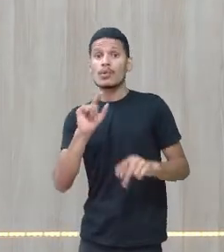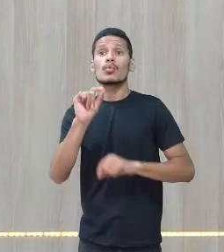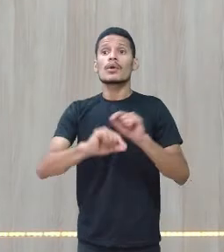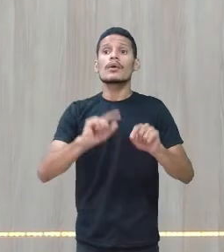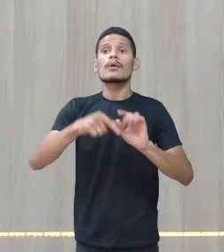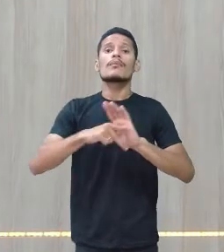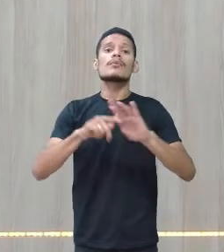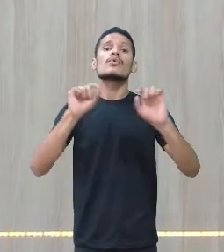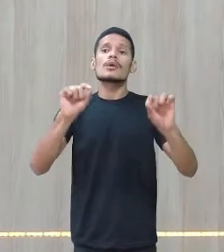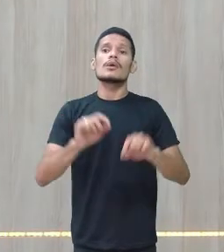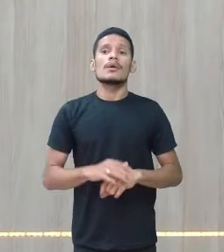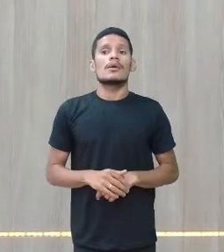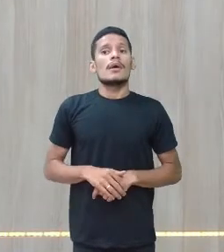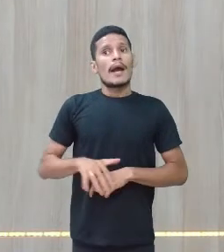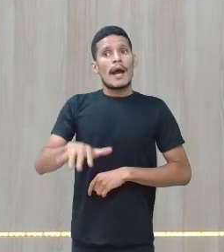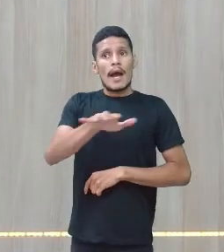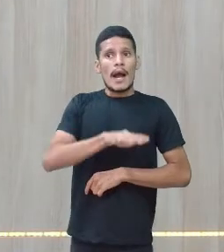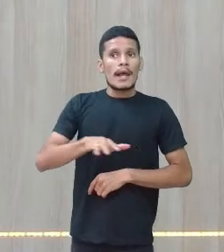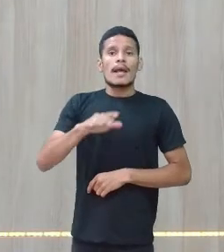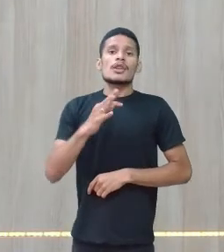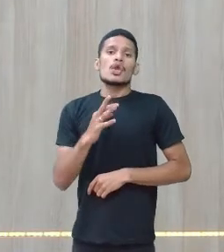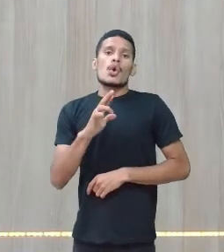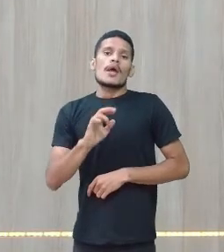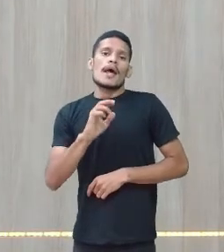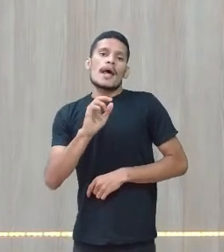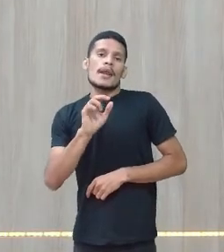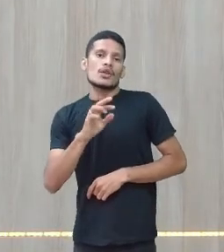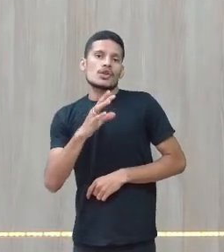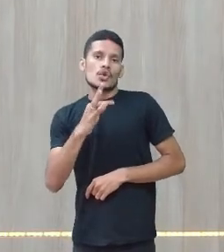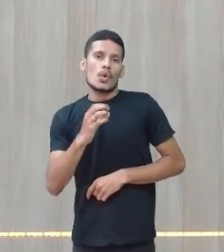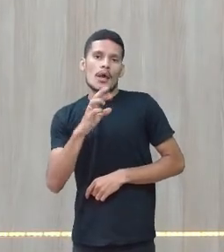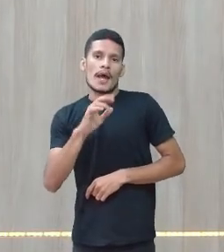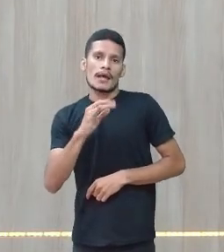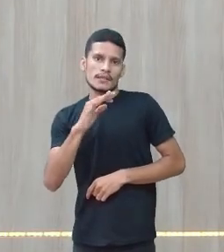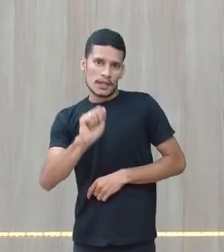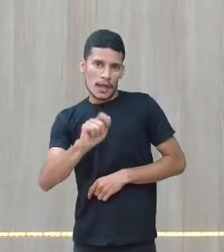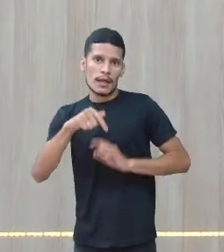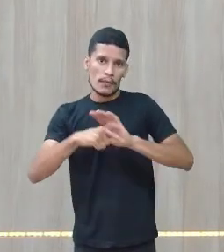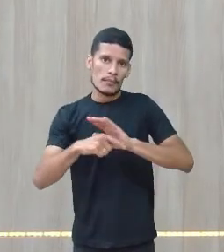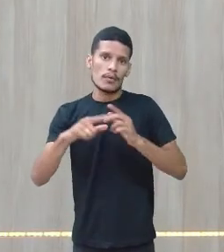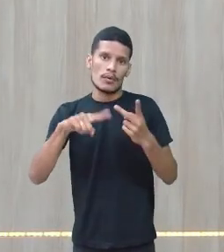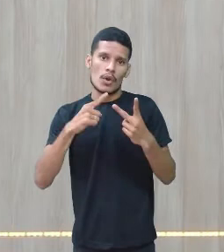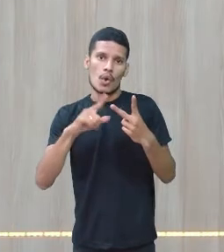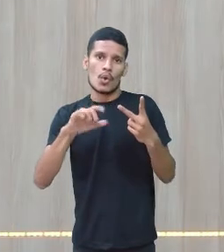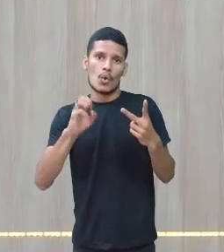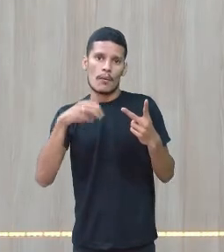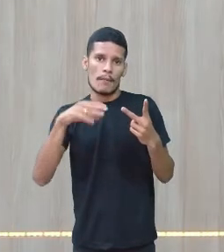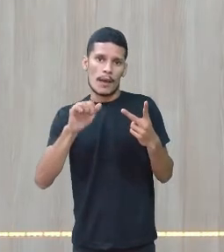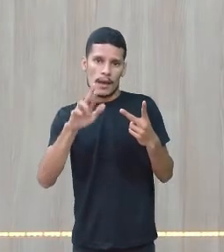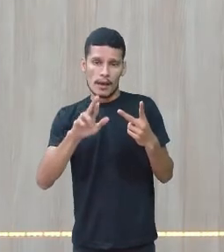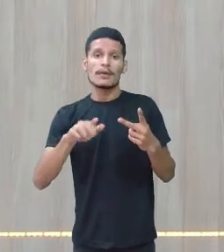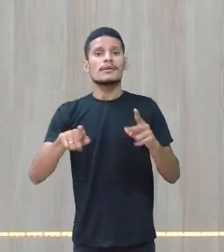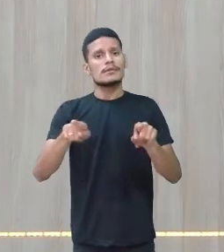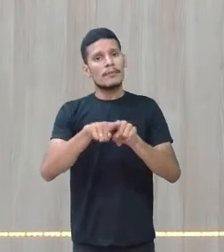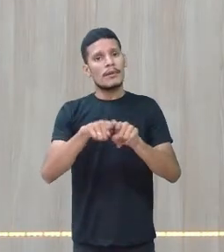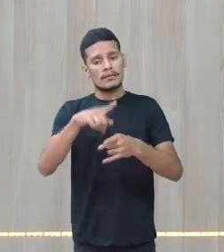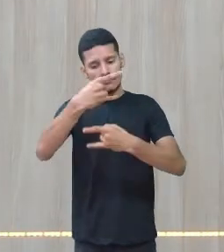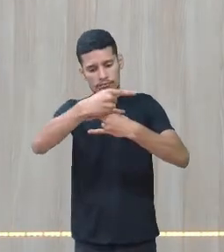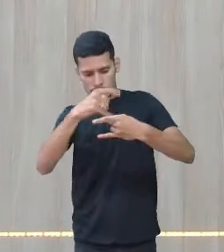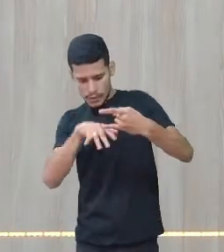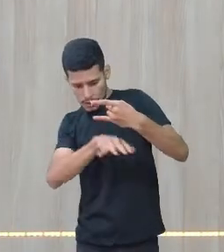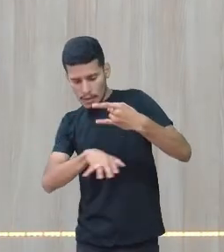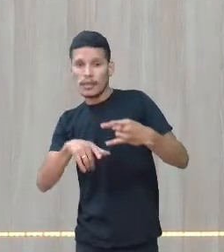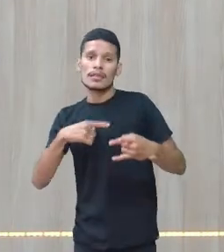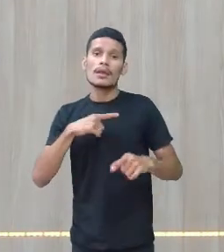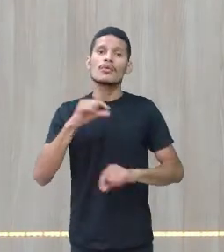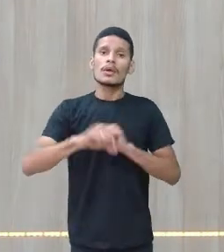são a região torácica e lombar, que já vai ficar logo abaixo aí da cervical, que vai trazer também